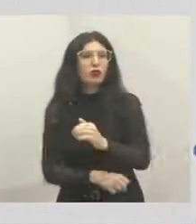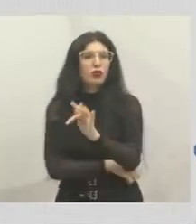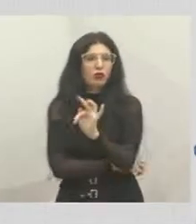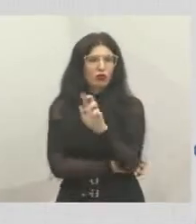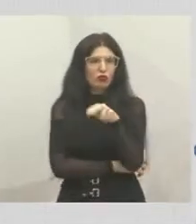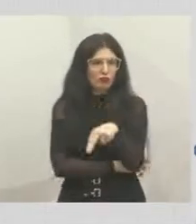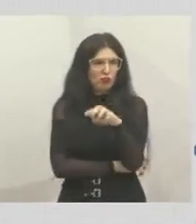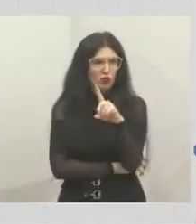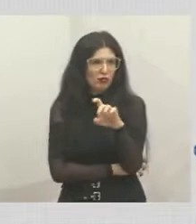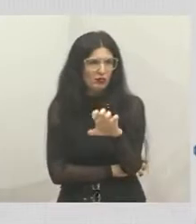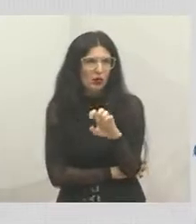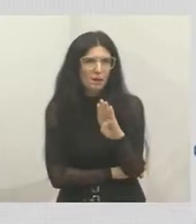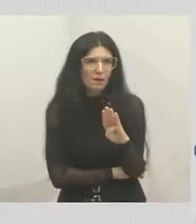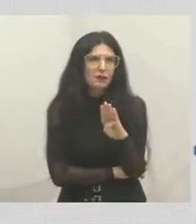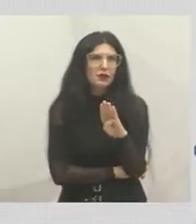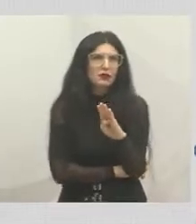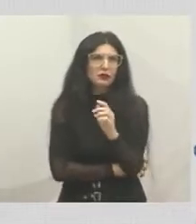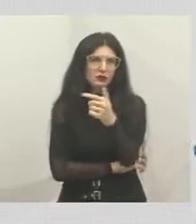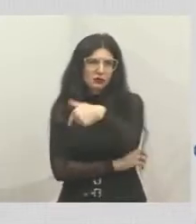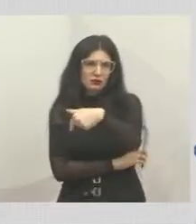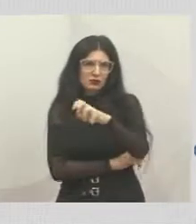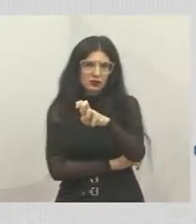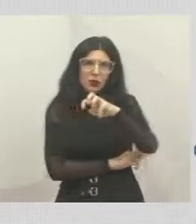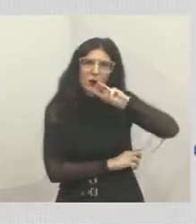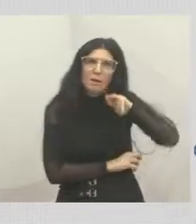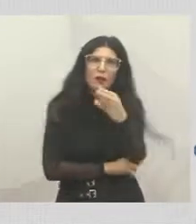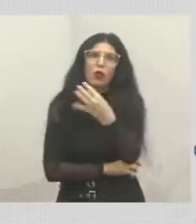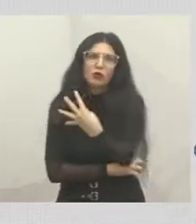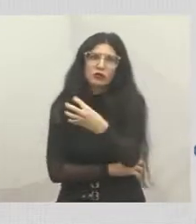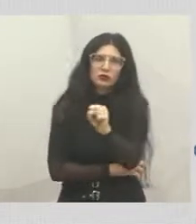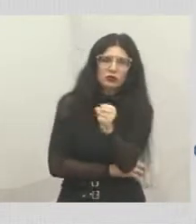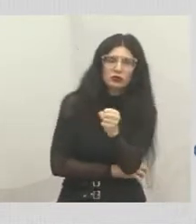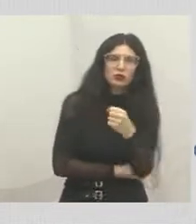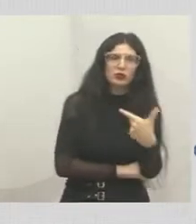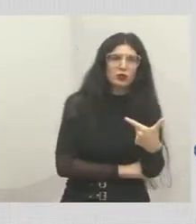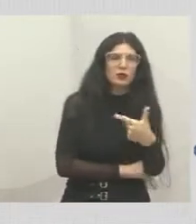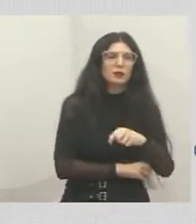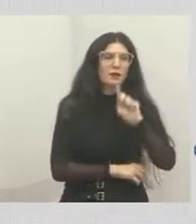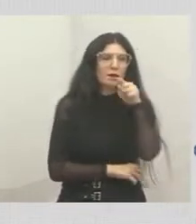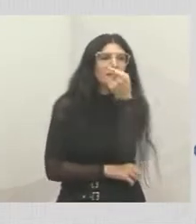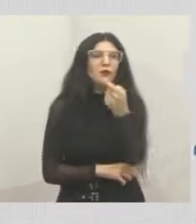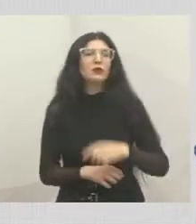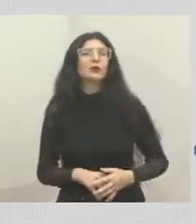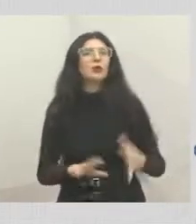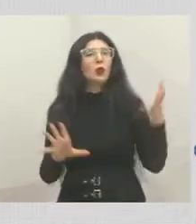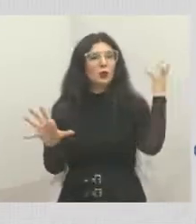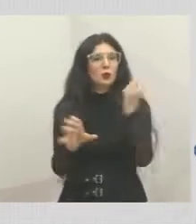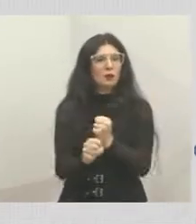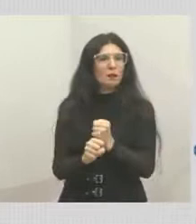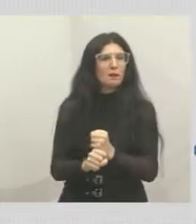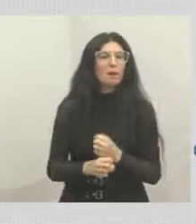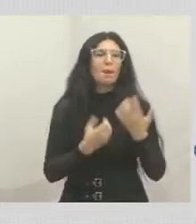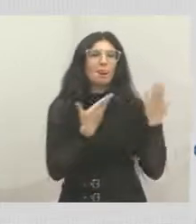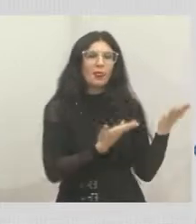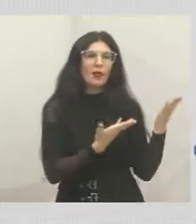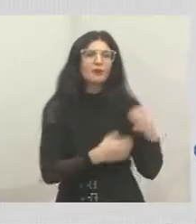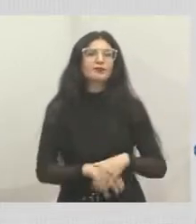104.690.000, onde, pegando o total acima da receita corrente de